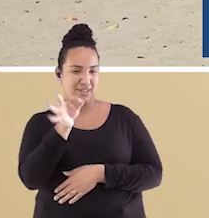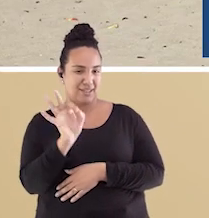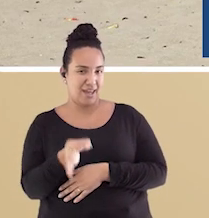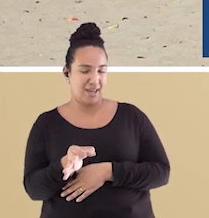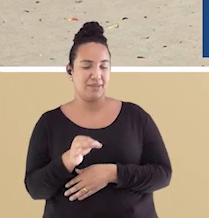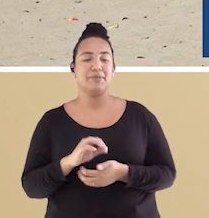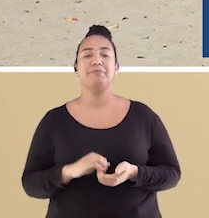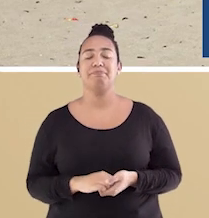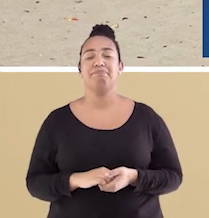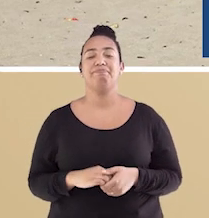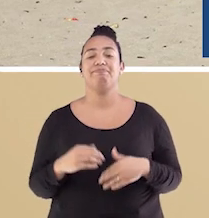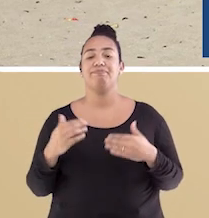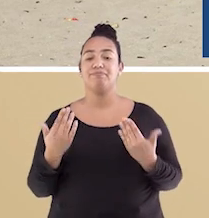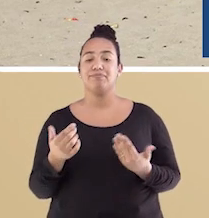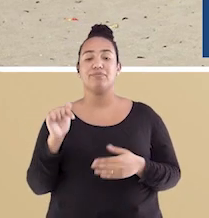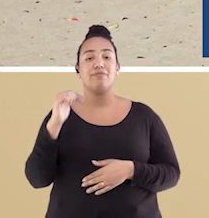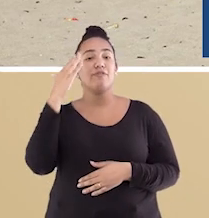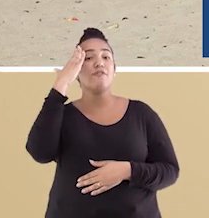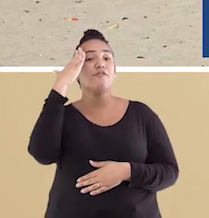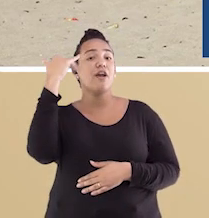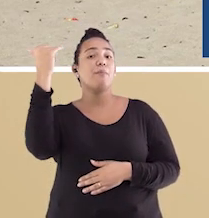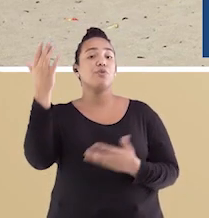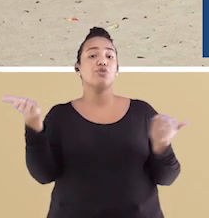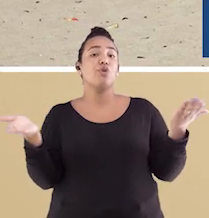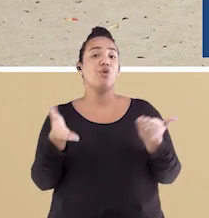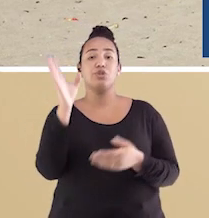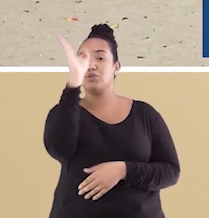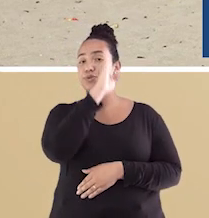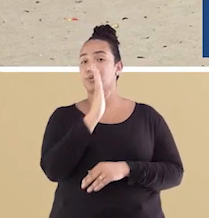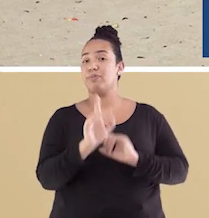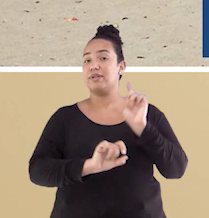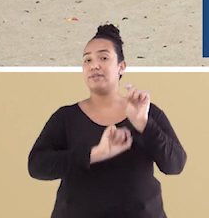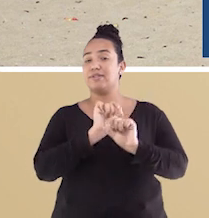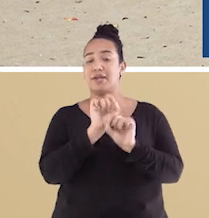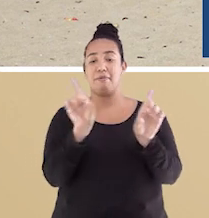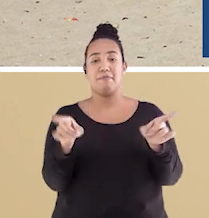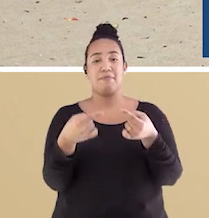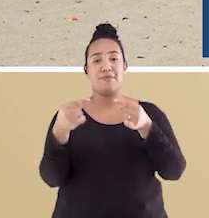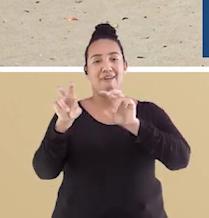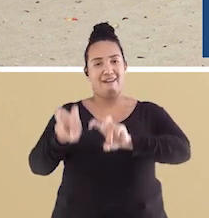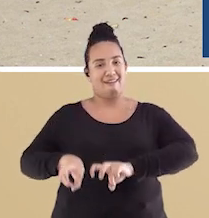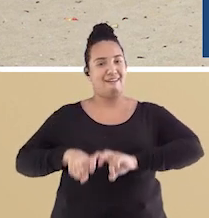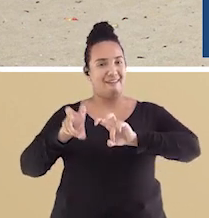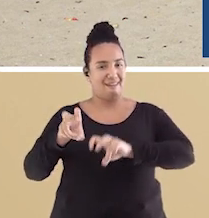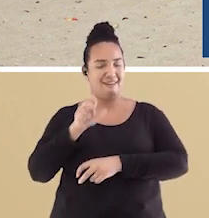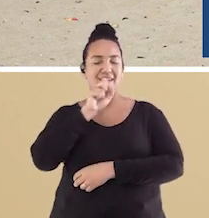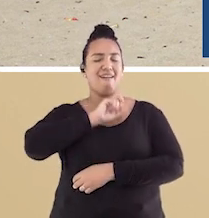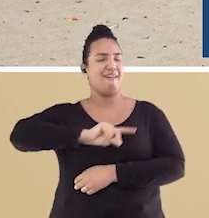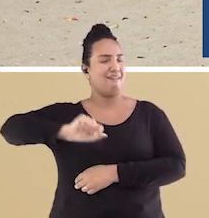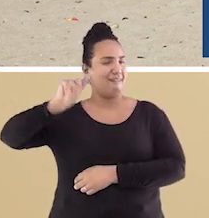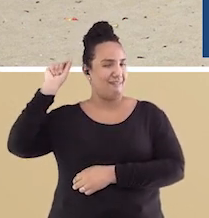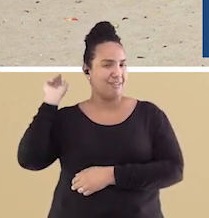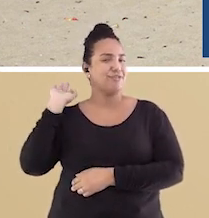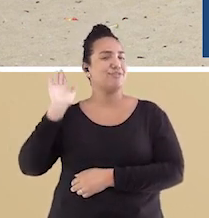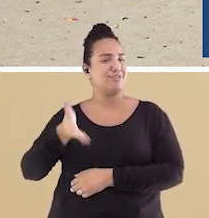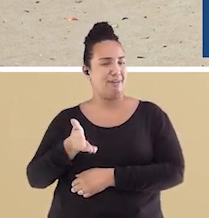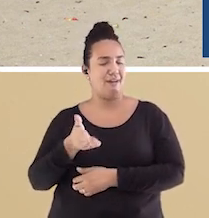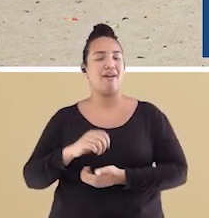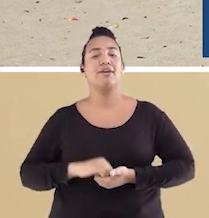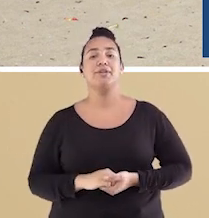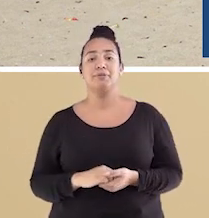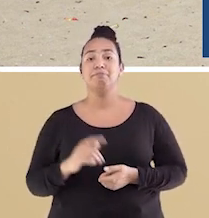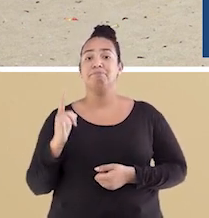das coisas que mais faz sucesso hoje no Brasil é o sertanejo universitário, e isso já faz muito tempo. Tem muitos artistas que